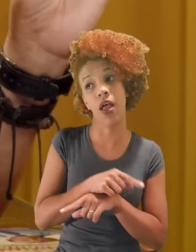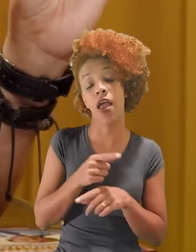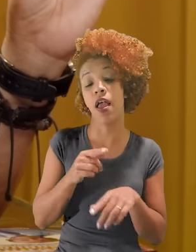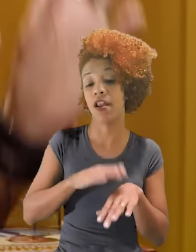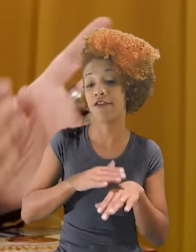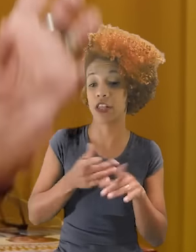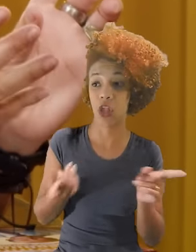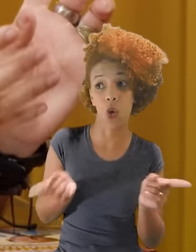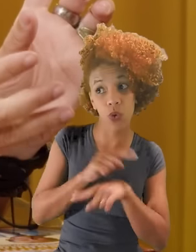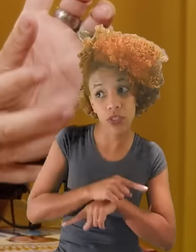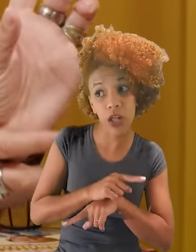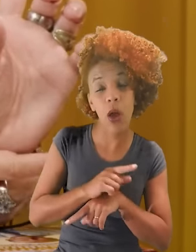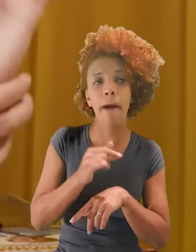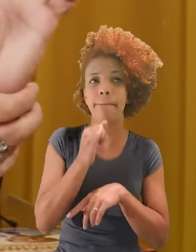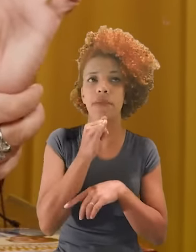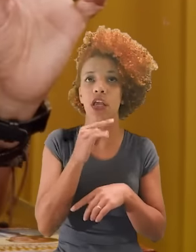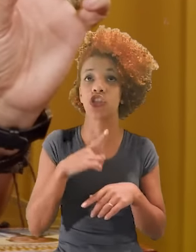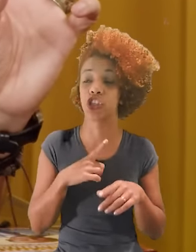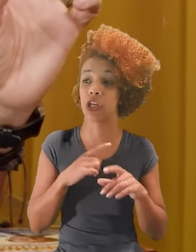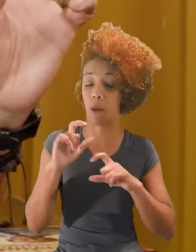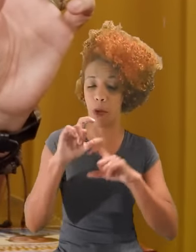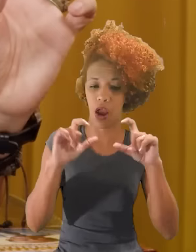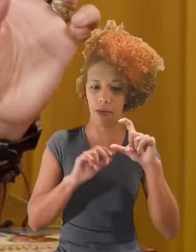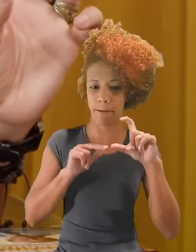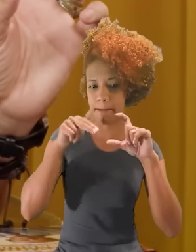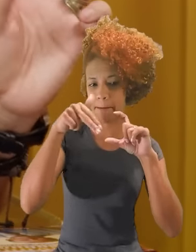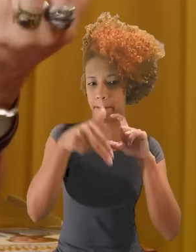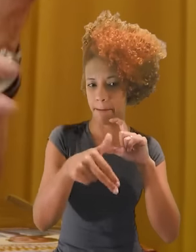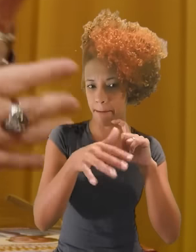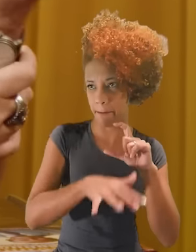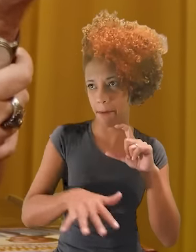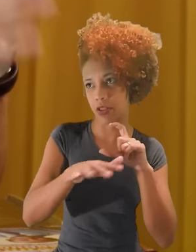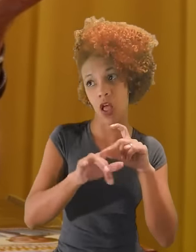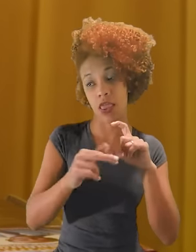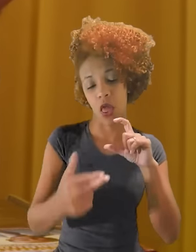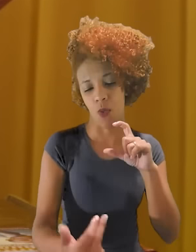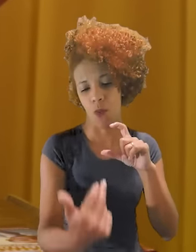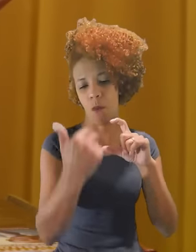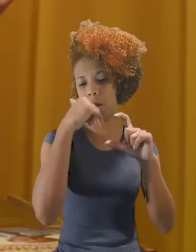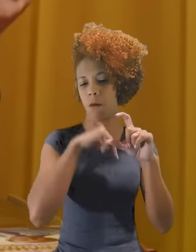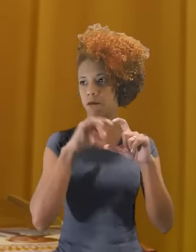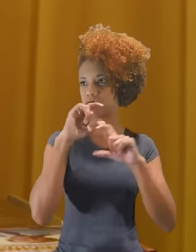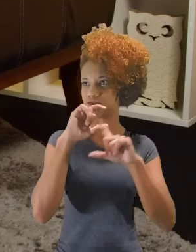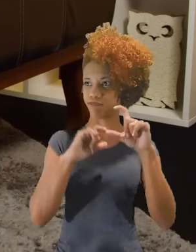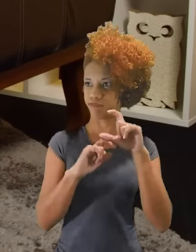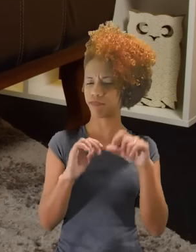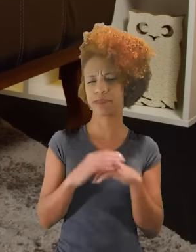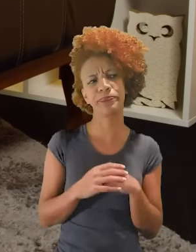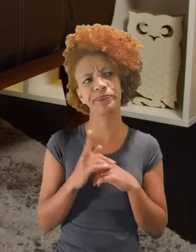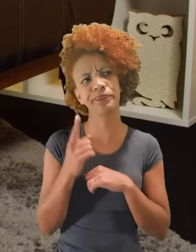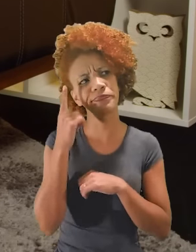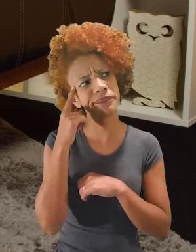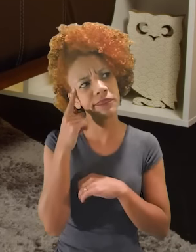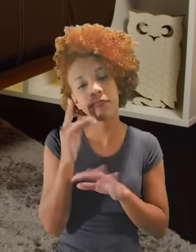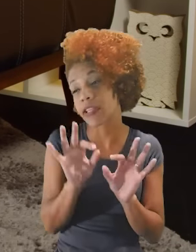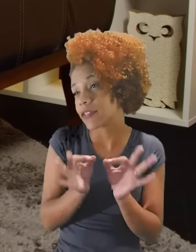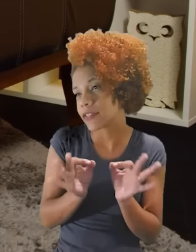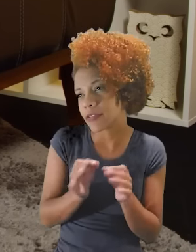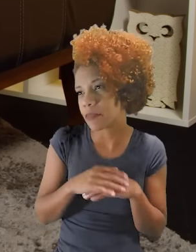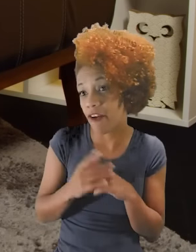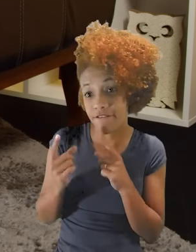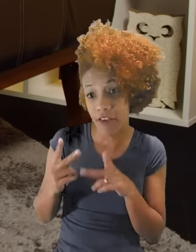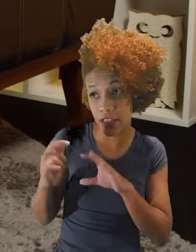criado o contrário. Tipo assim, o cara tinha criado a animação no meio da galera. Sim. Uma atriz no meio das animações. Aí ele foi o primeiro cara que fez. Aí ele catou, cara, simplesmente,